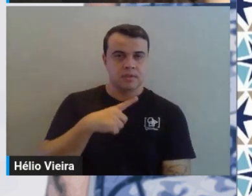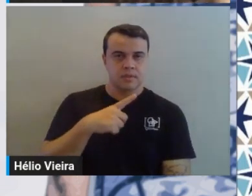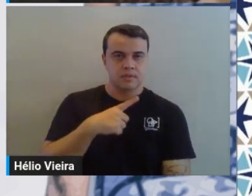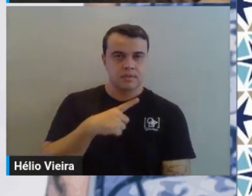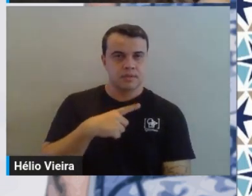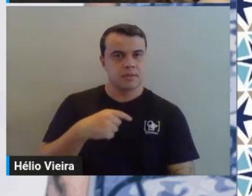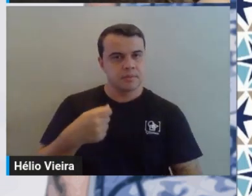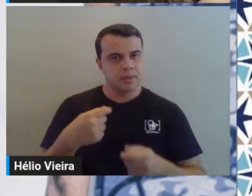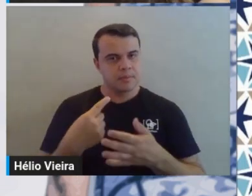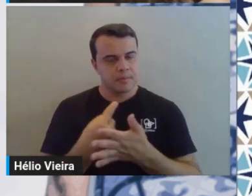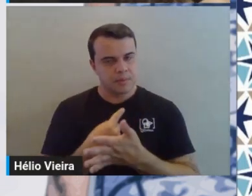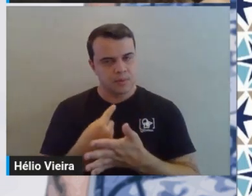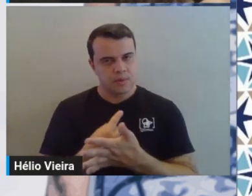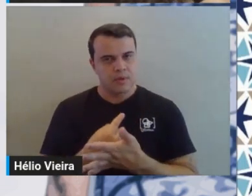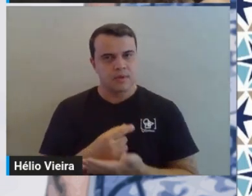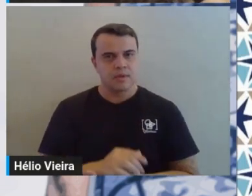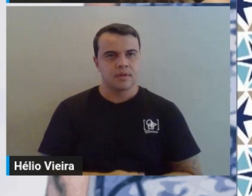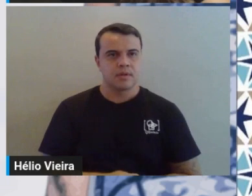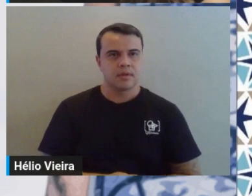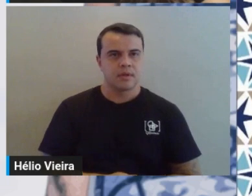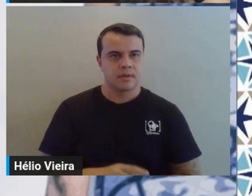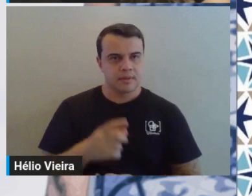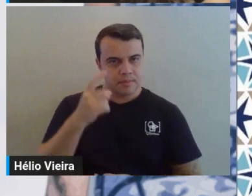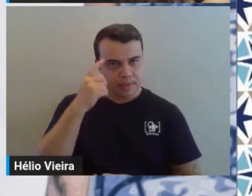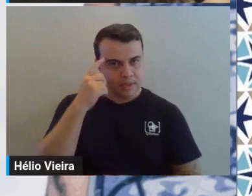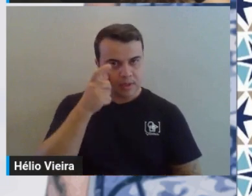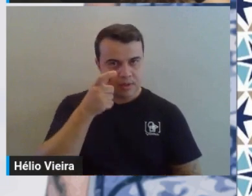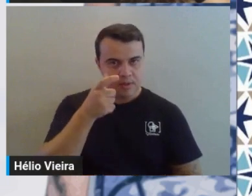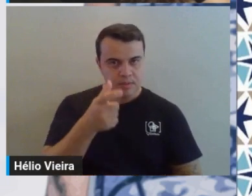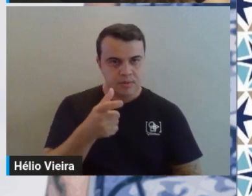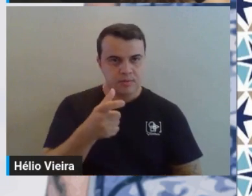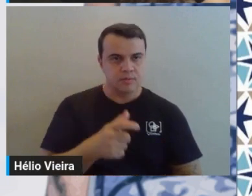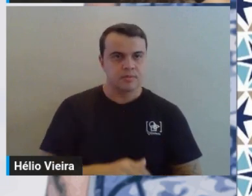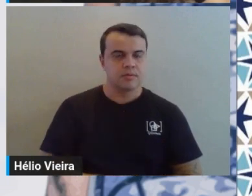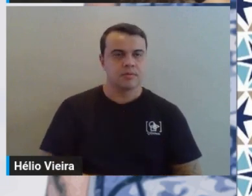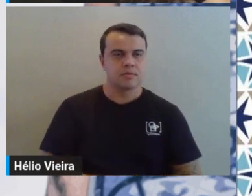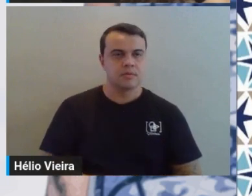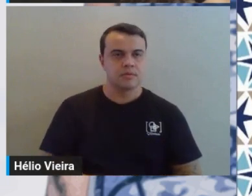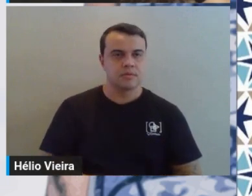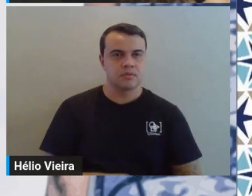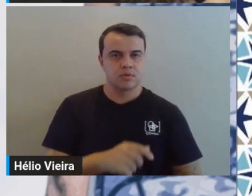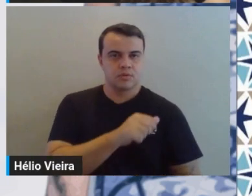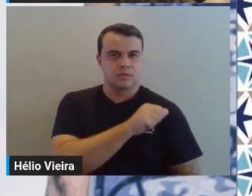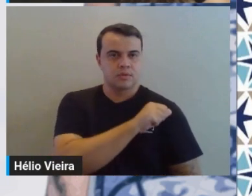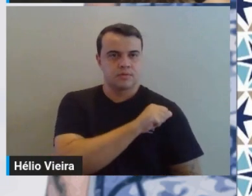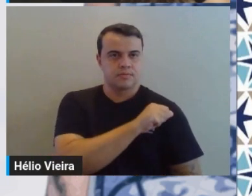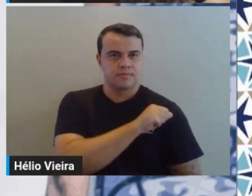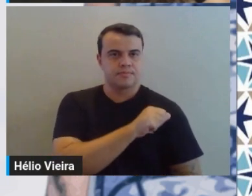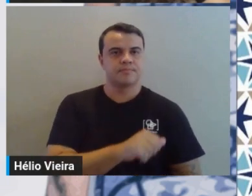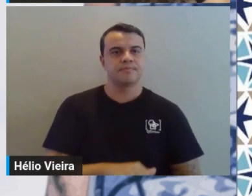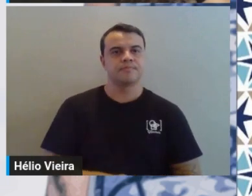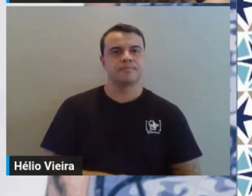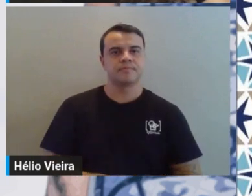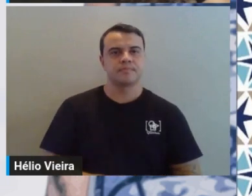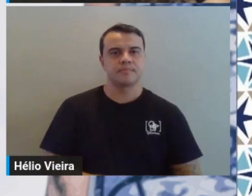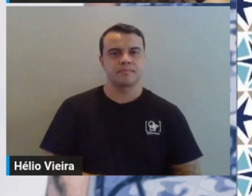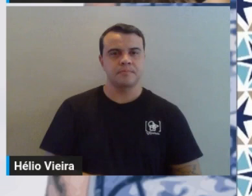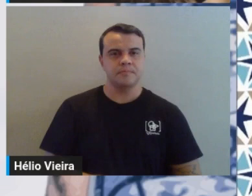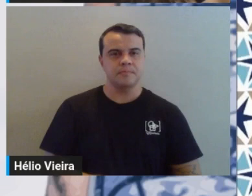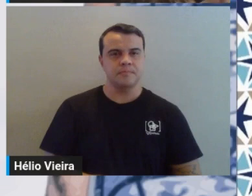nessas perguntas para instigar a curiosidade dos alunos.